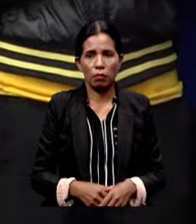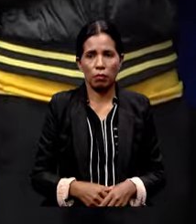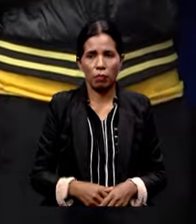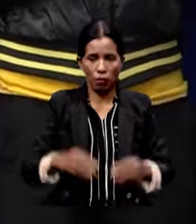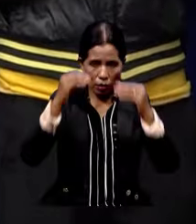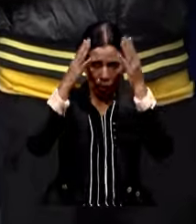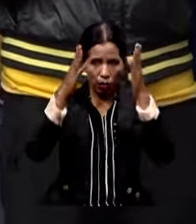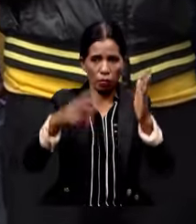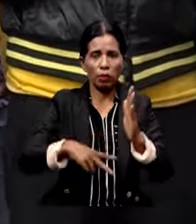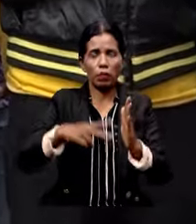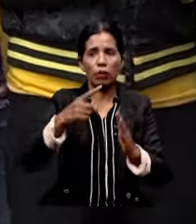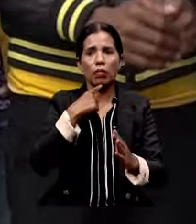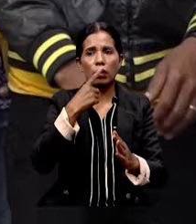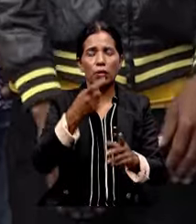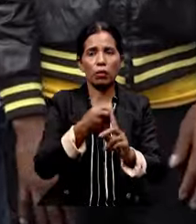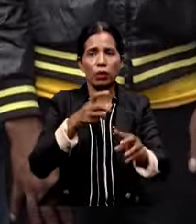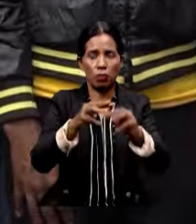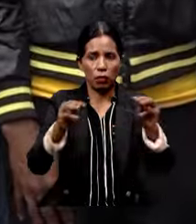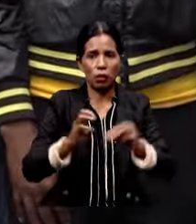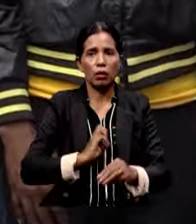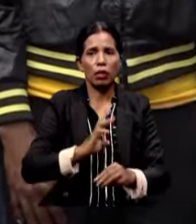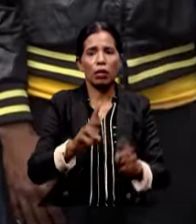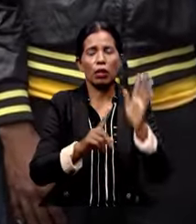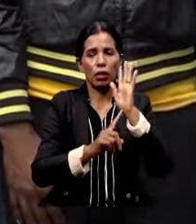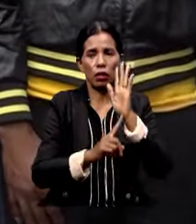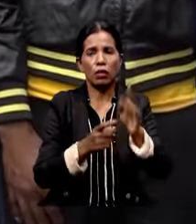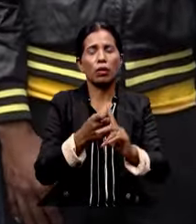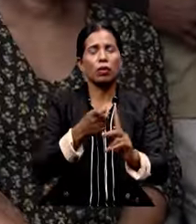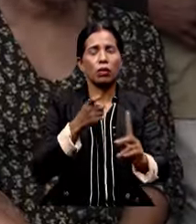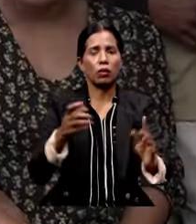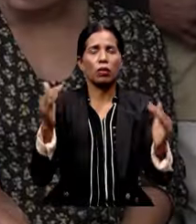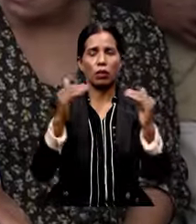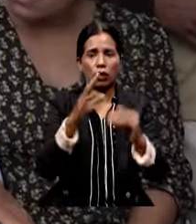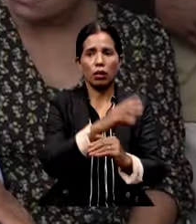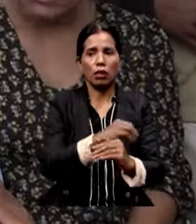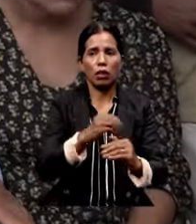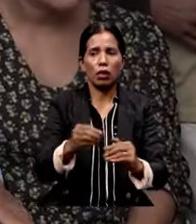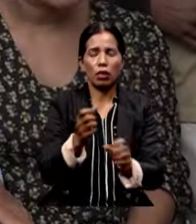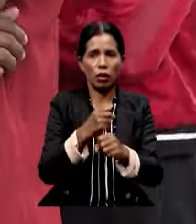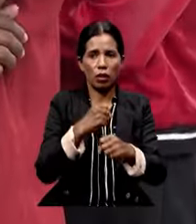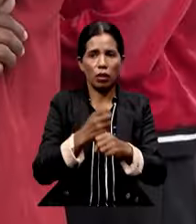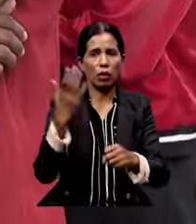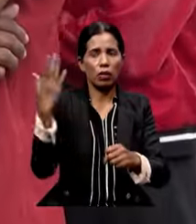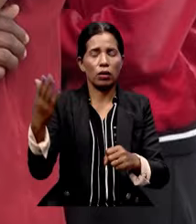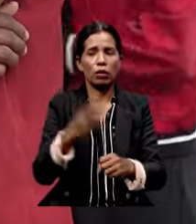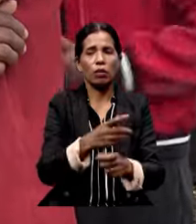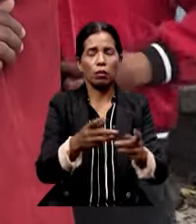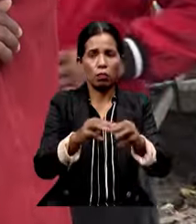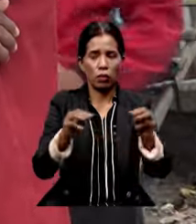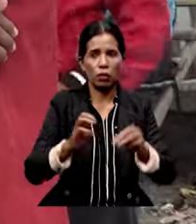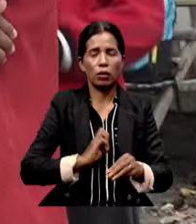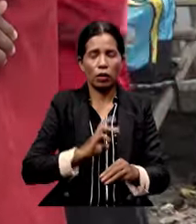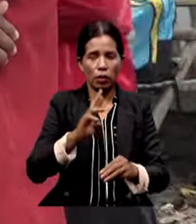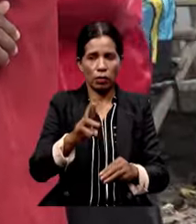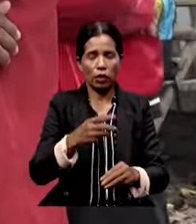Profesor voluntário no reclamante CIR, o seu município Hermera, atuar exigência, né, lhe usa conferência para a imprensa, no bem Macalau e o Centro de Juventude município Hermera, quinta